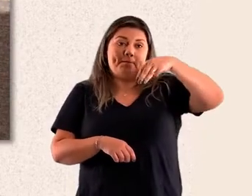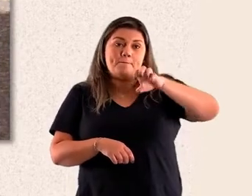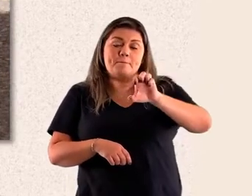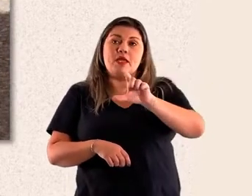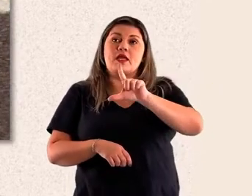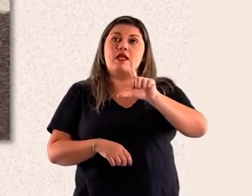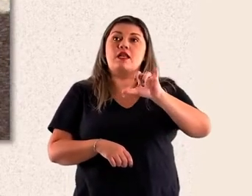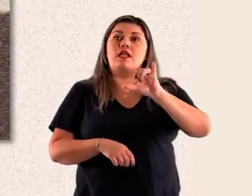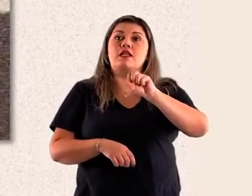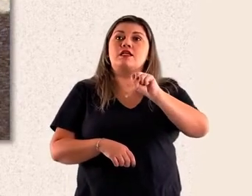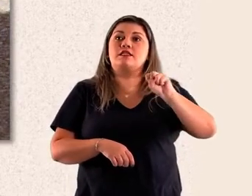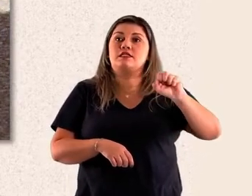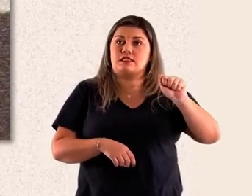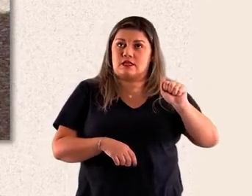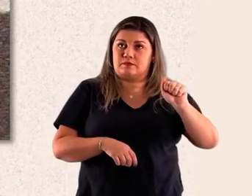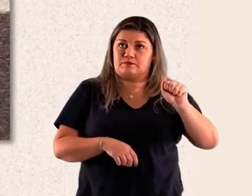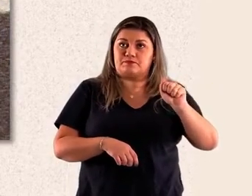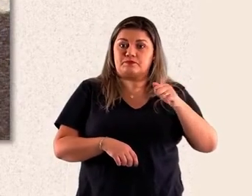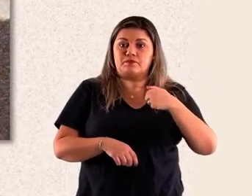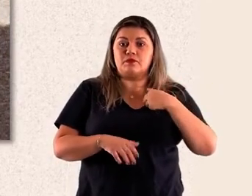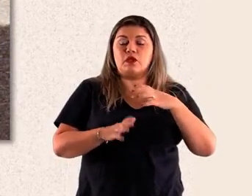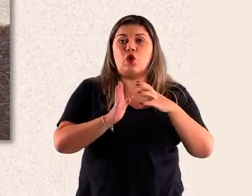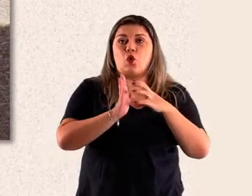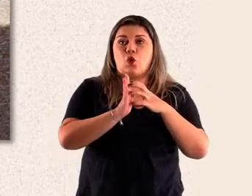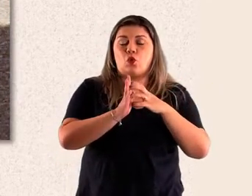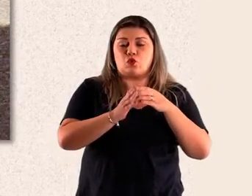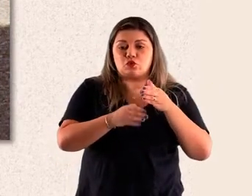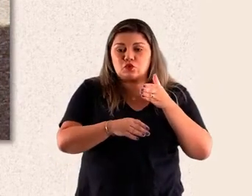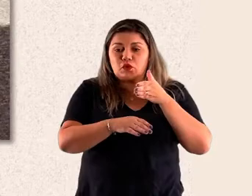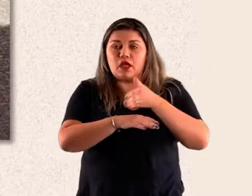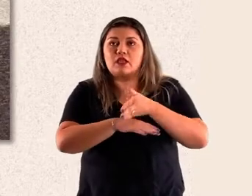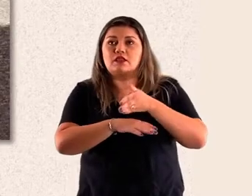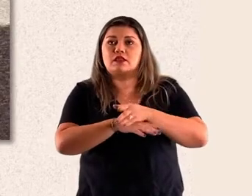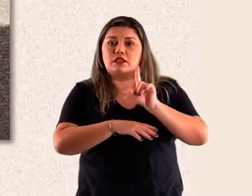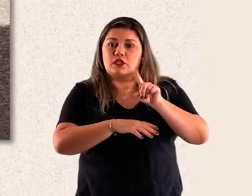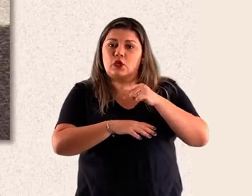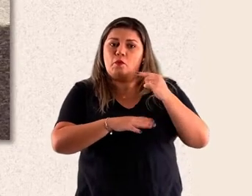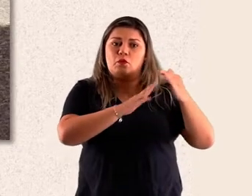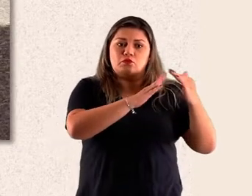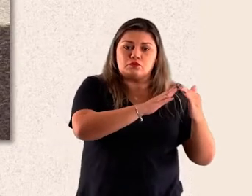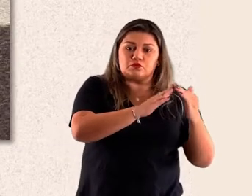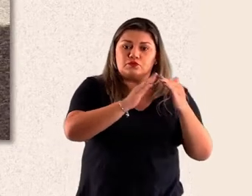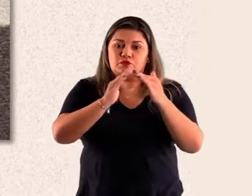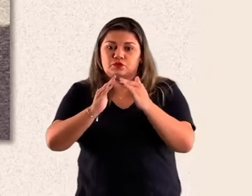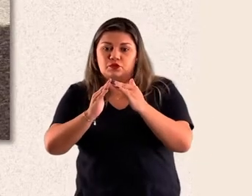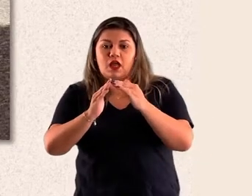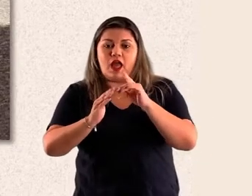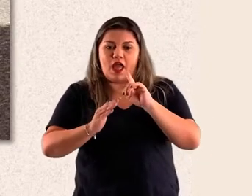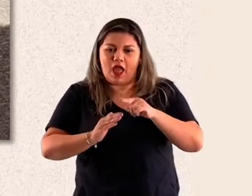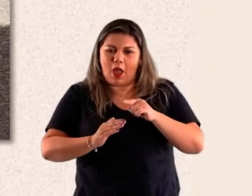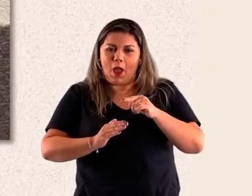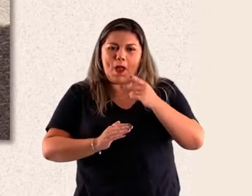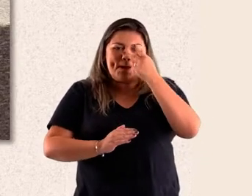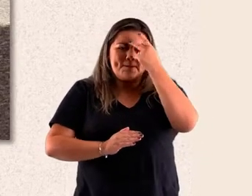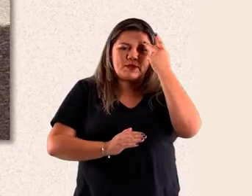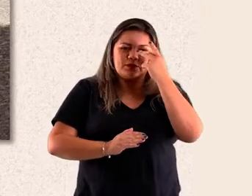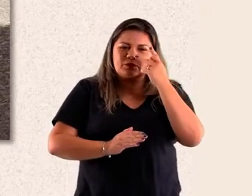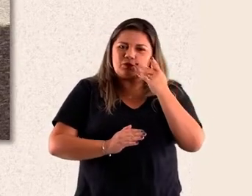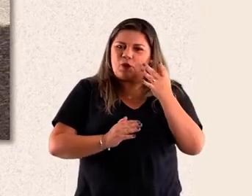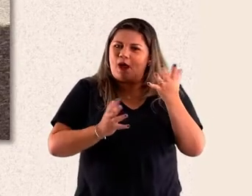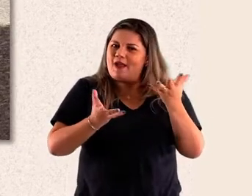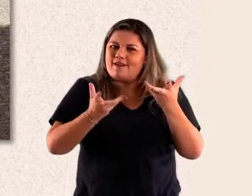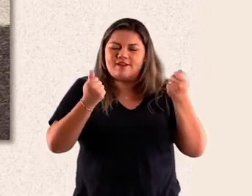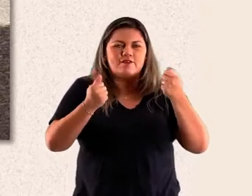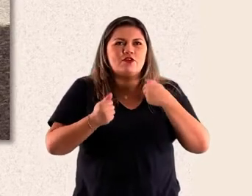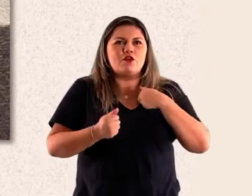quando ingressarmos juntos no mesmo concurso do Ministério Público depois nos tornamos vizinhos e é uma das pessoas mais incríveis que eu conheço como